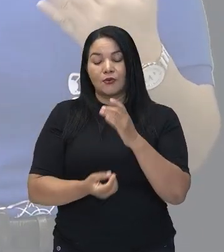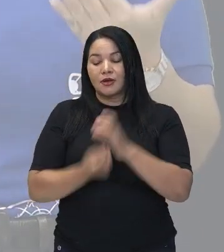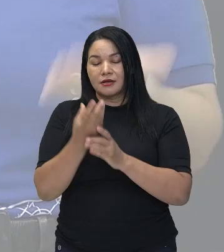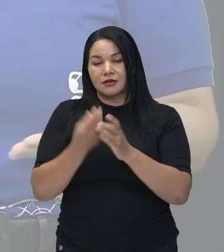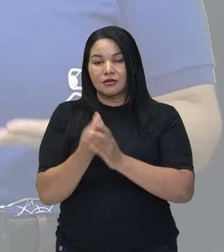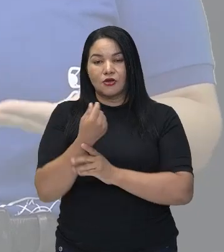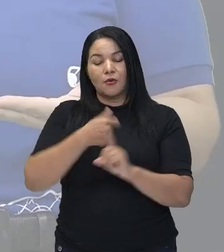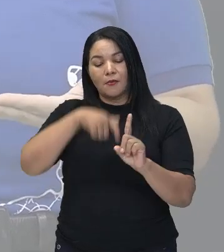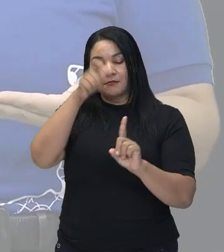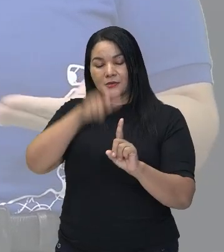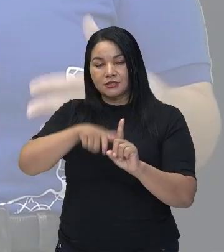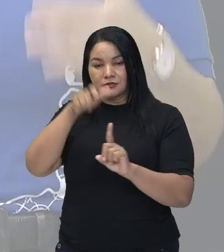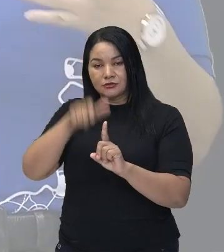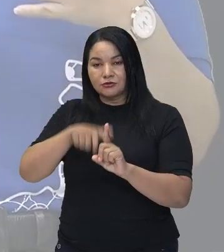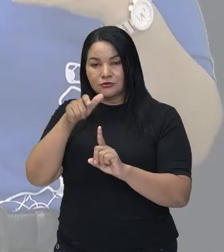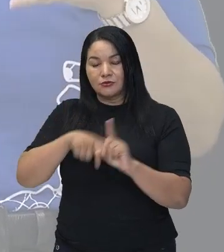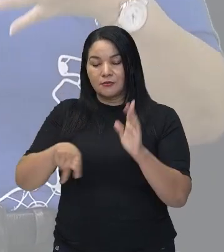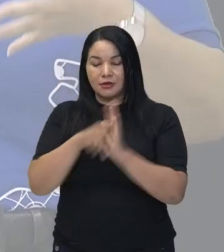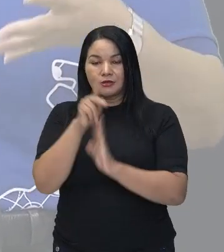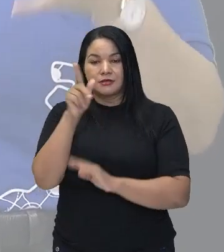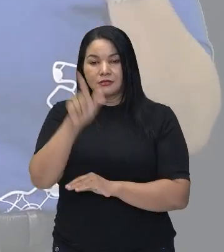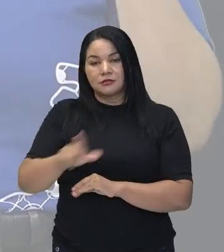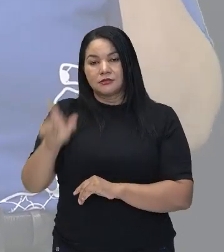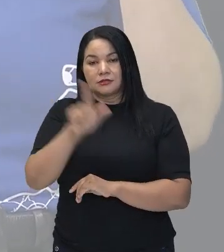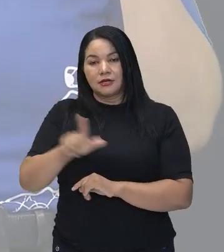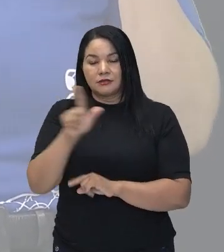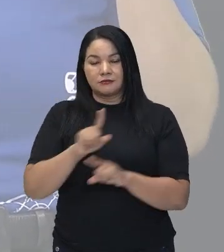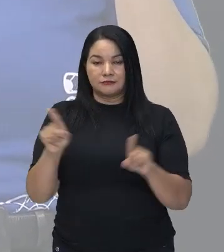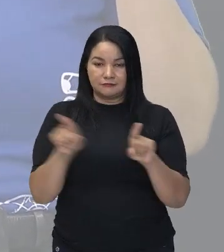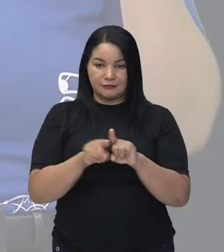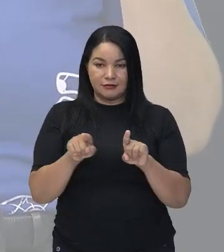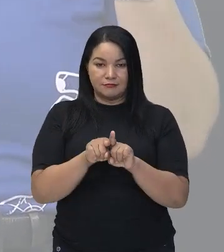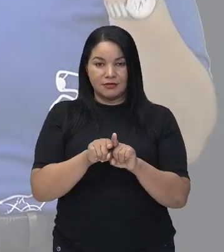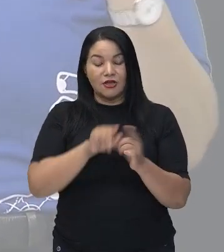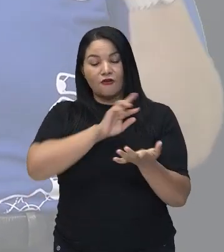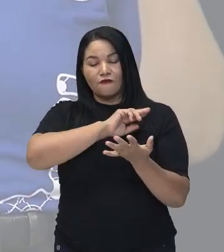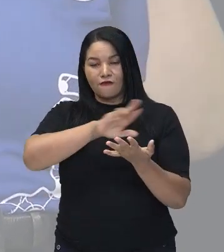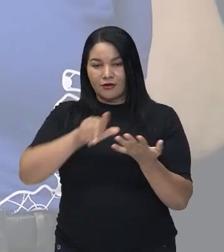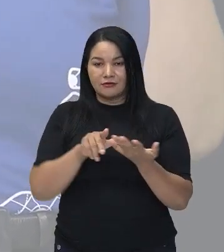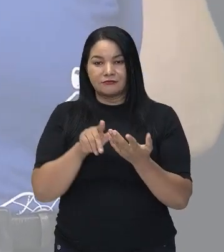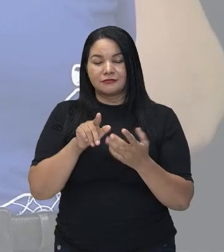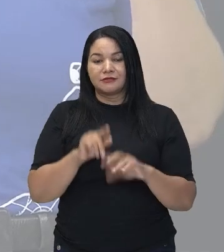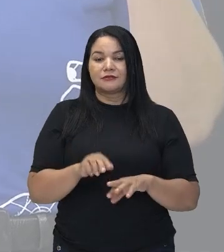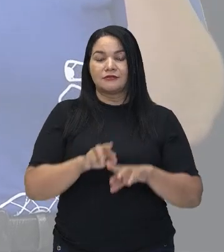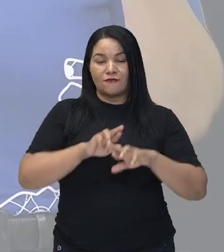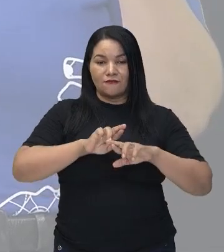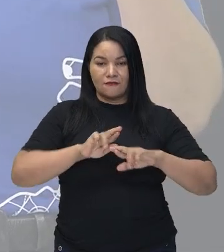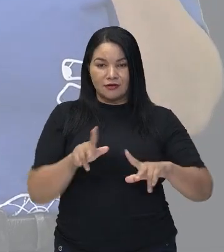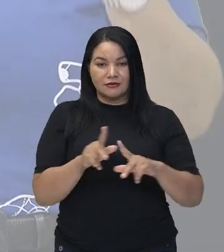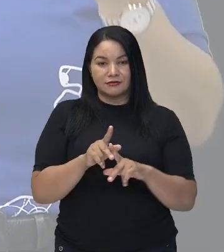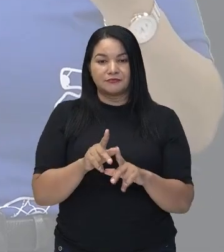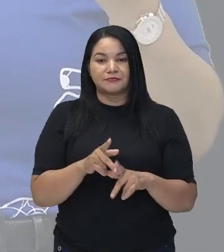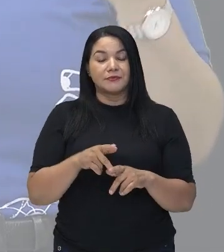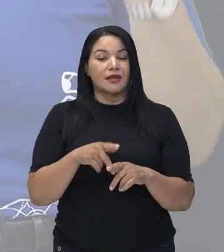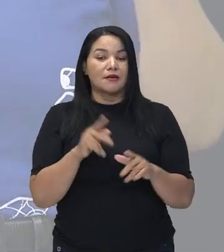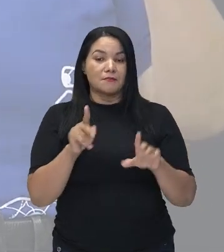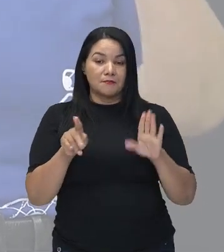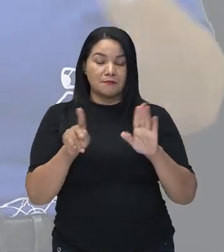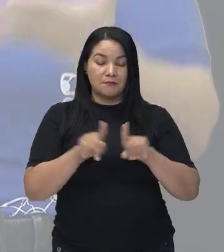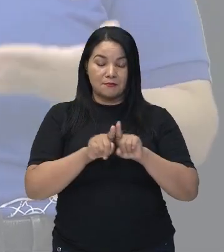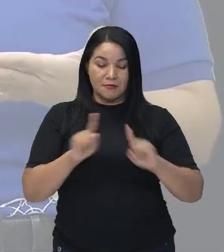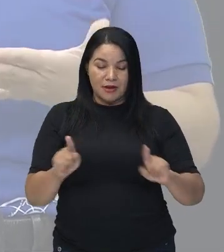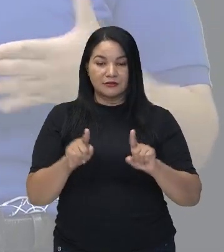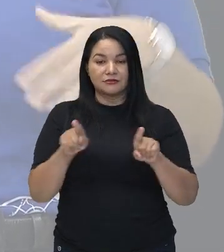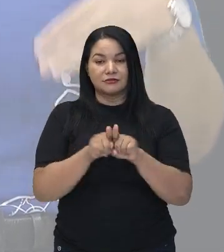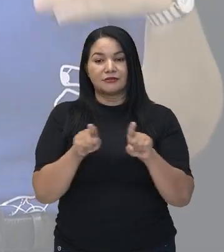essas dimensões literárias, não é? São variações dele mesmo, são poetas que